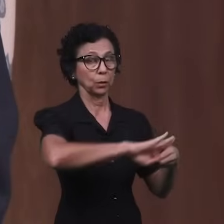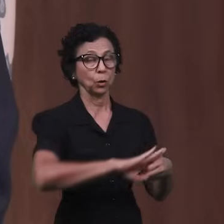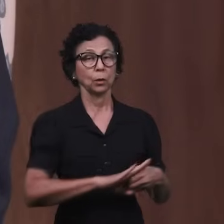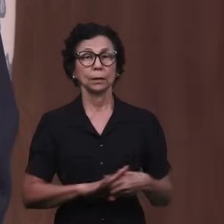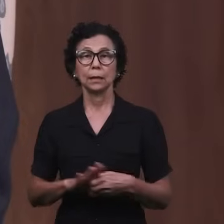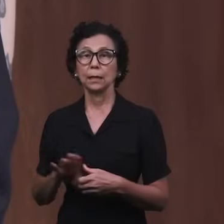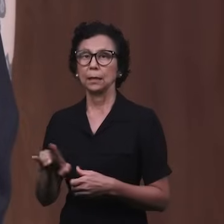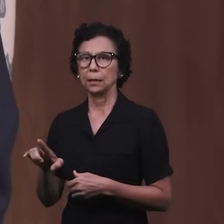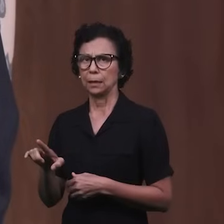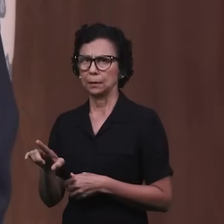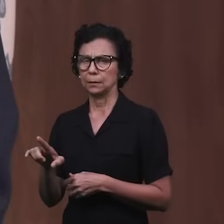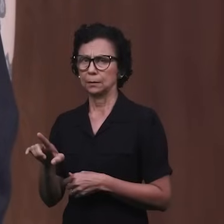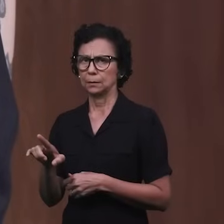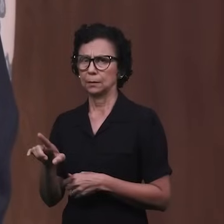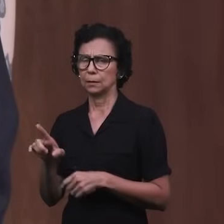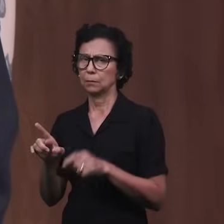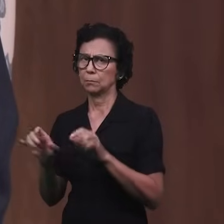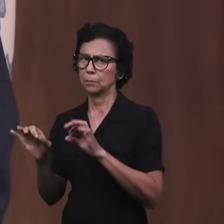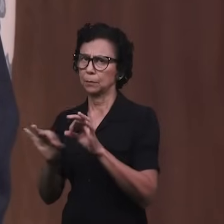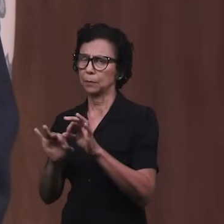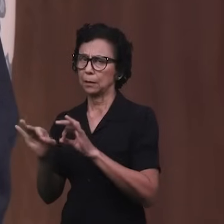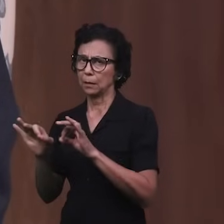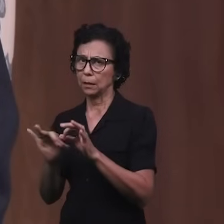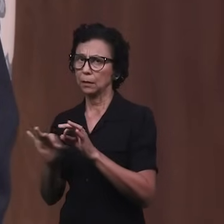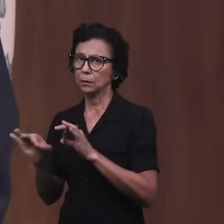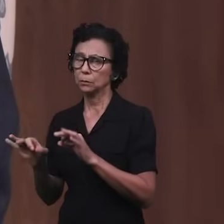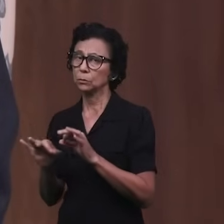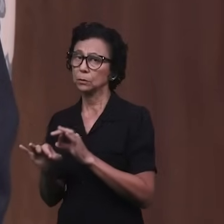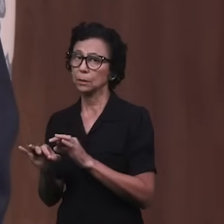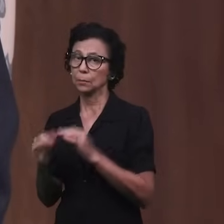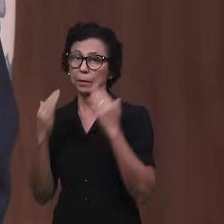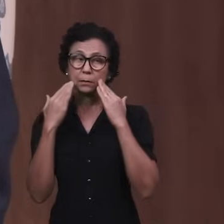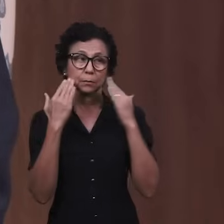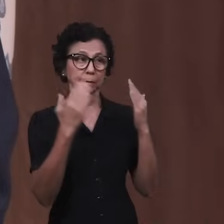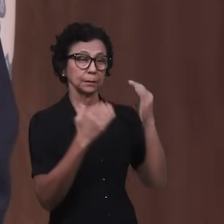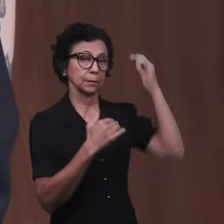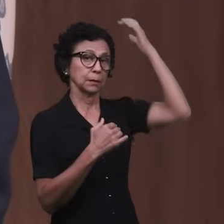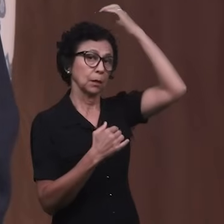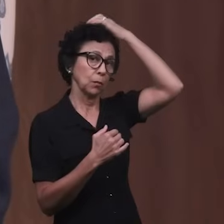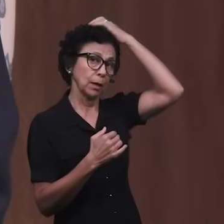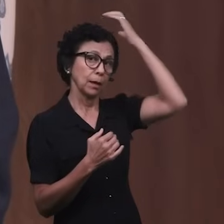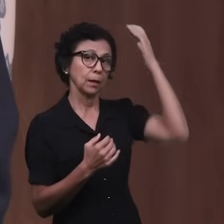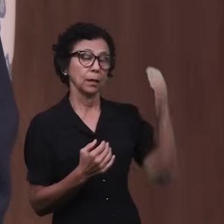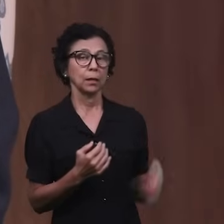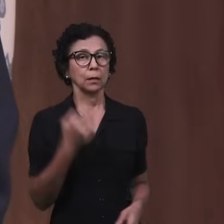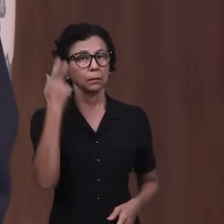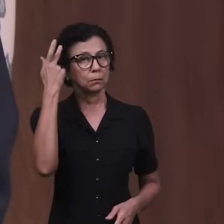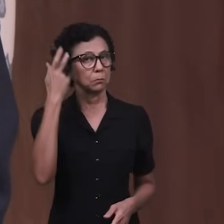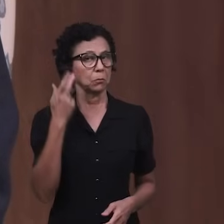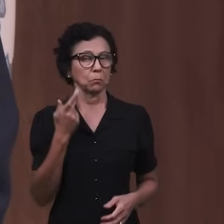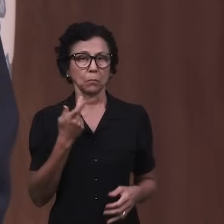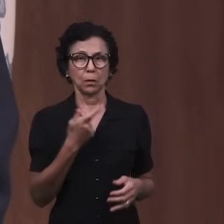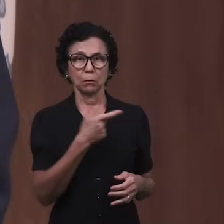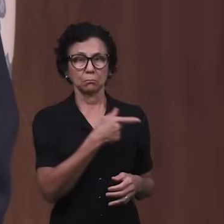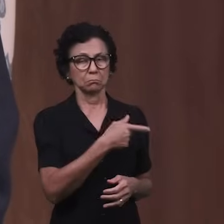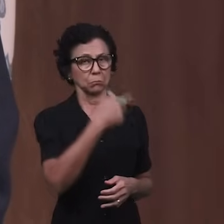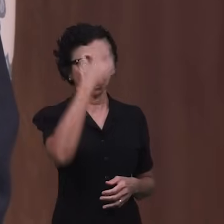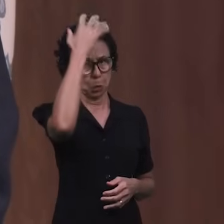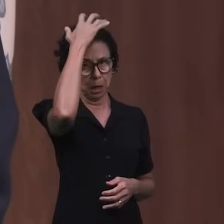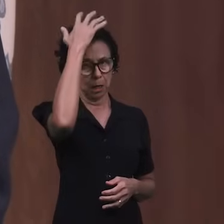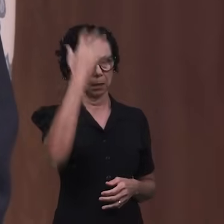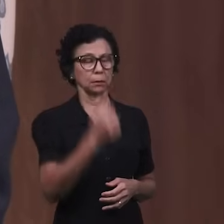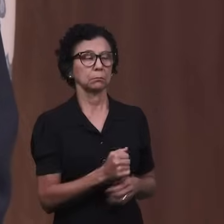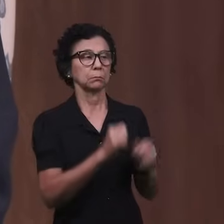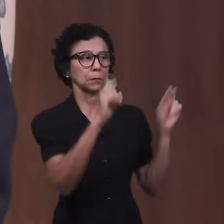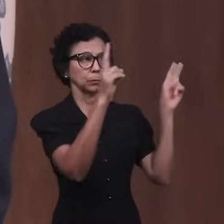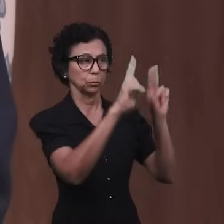face do rei e para que o rei fizesse perguntas a eles, o conhecesse. E era a prática do reino